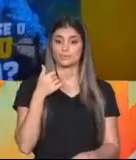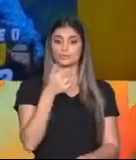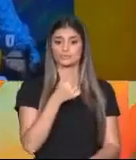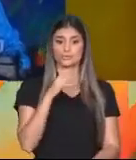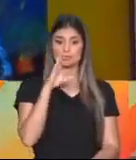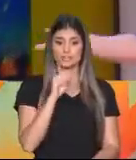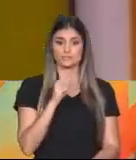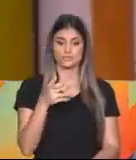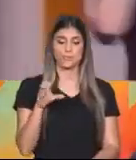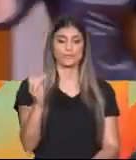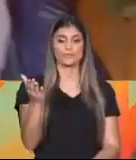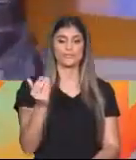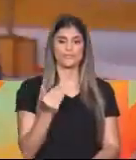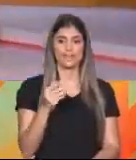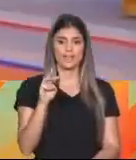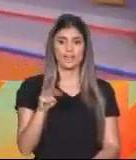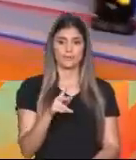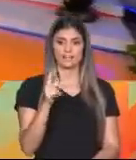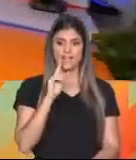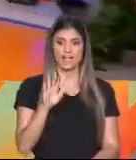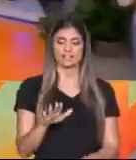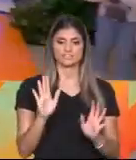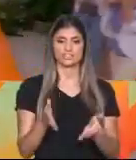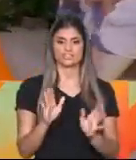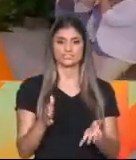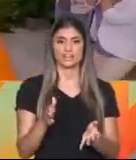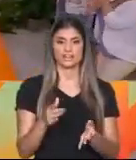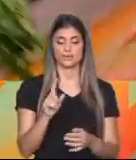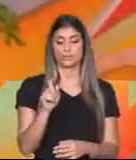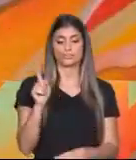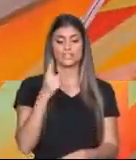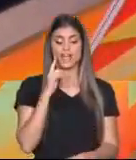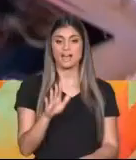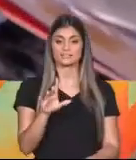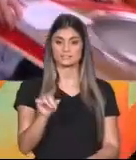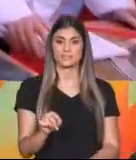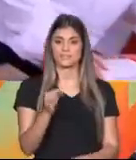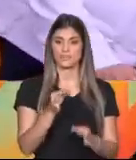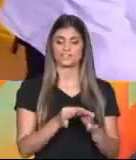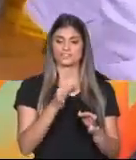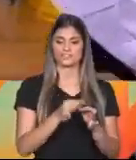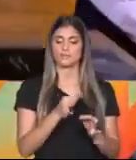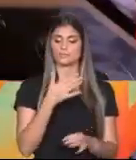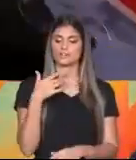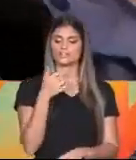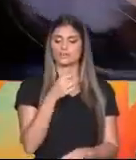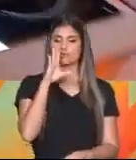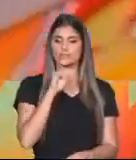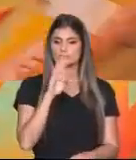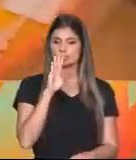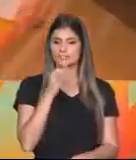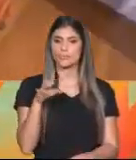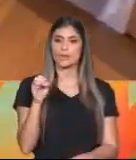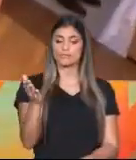sabes o pão bem. A Maria já cá está, o Zé está cá também. Mas para esta está bonita, não sabes o pão